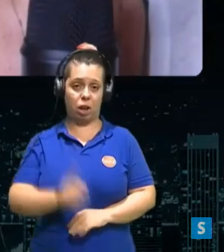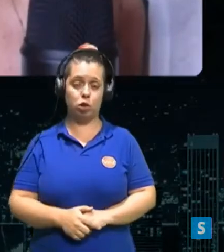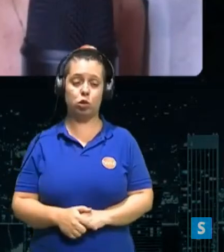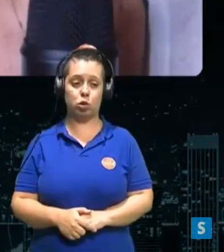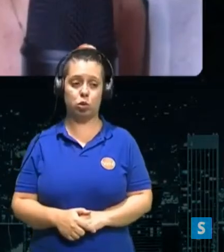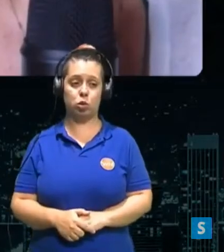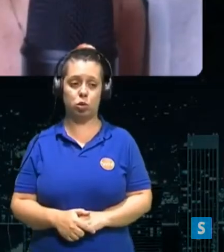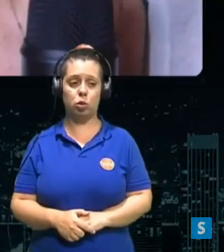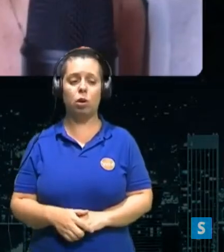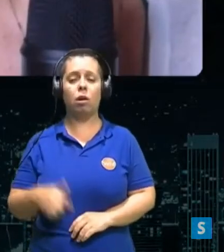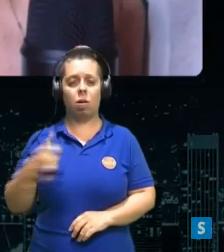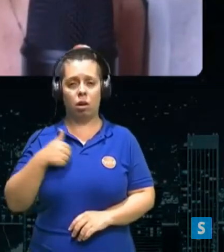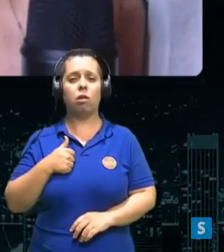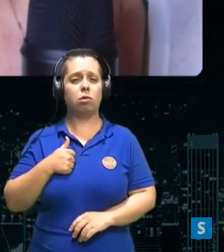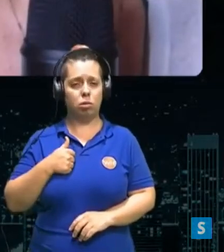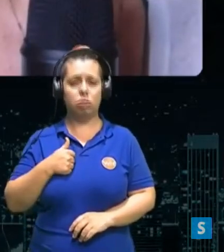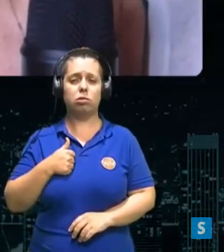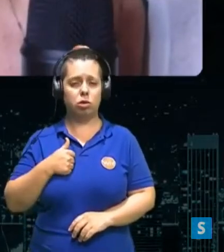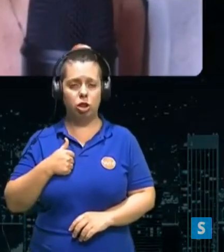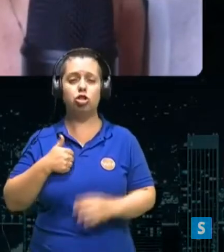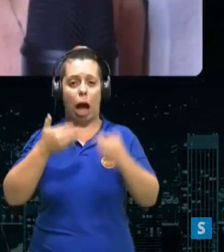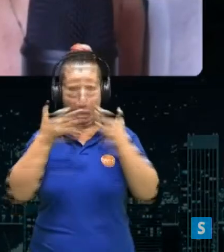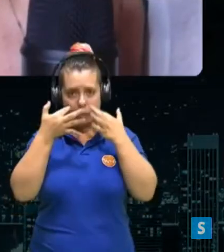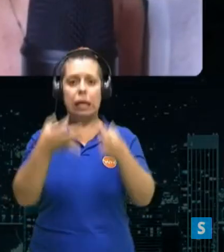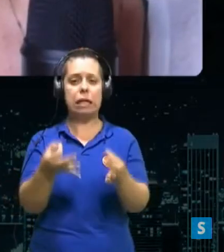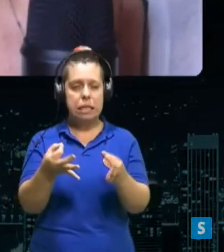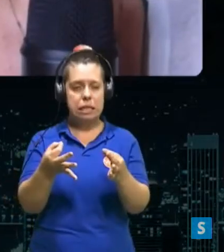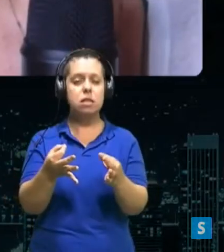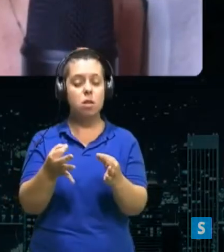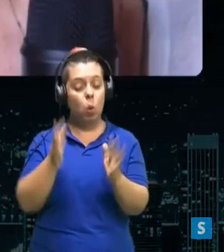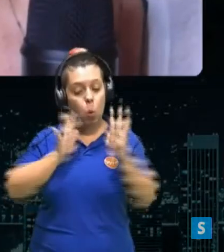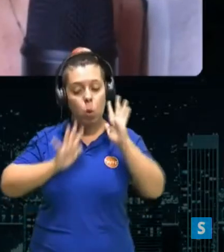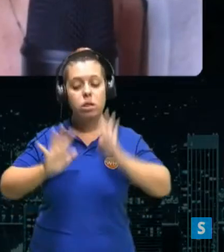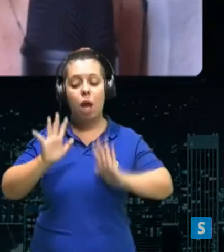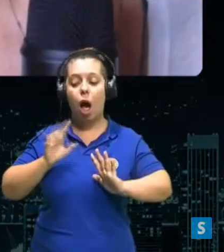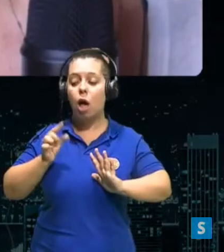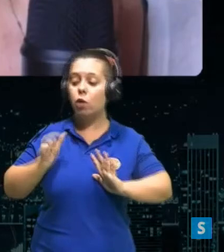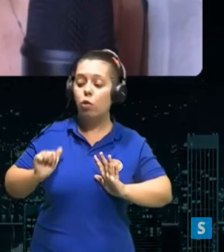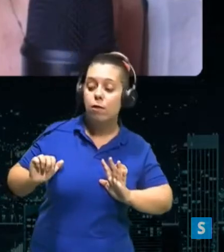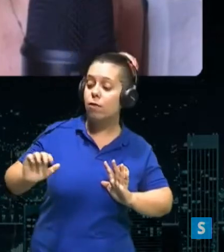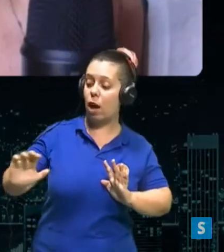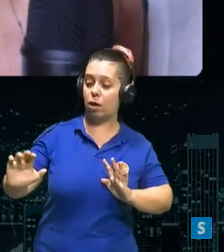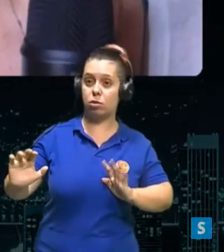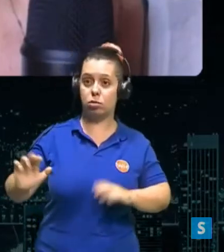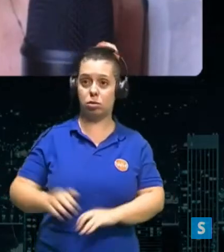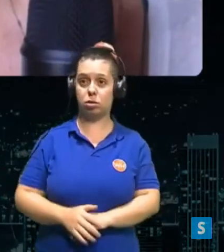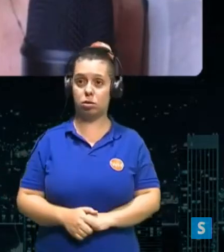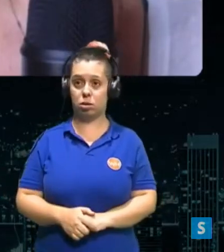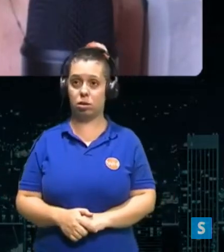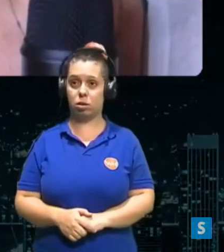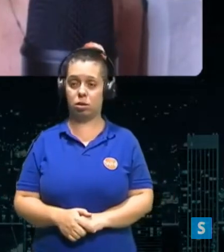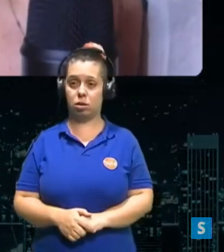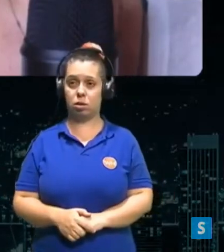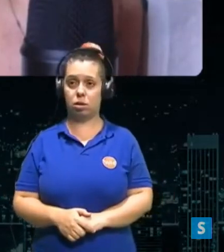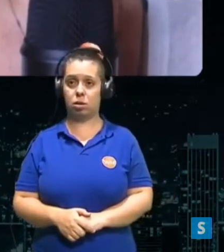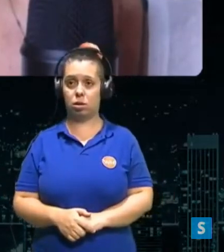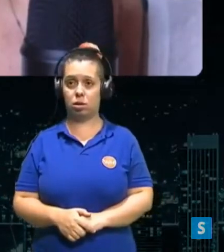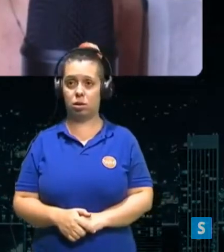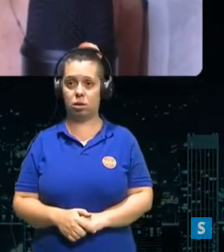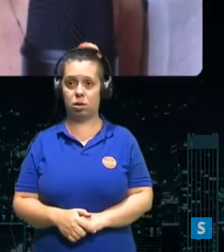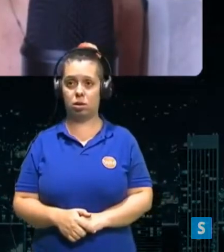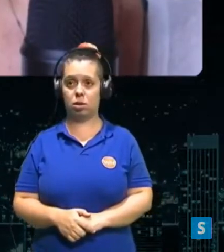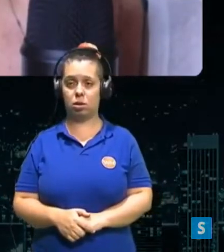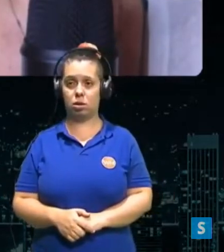bem cuidadoso com quem a gente investe sabe a gente fala de ap o que se mudar